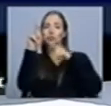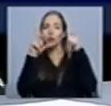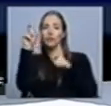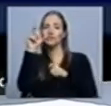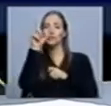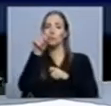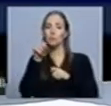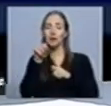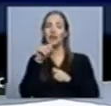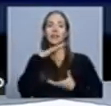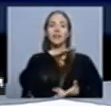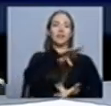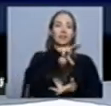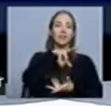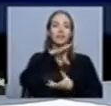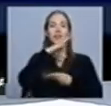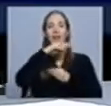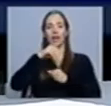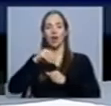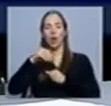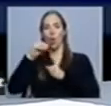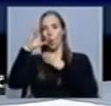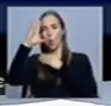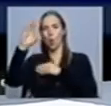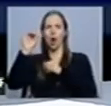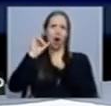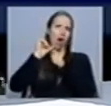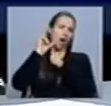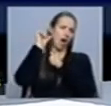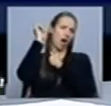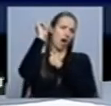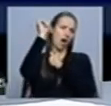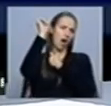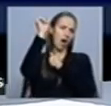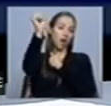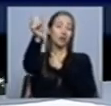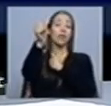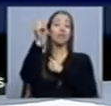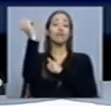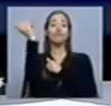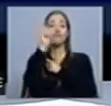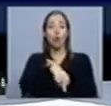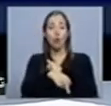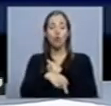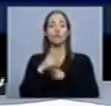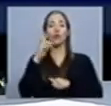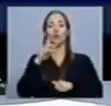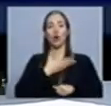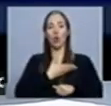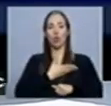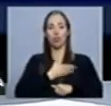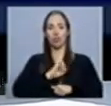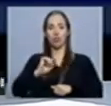sistema da Terra e da Lua, esta distância colossal. E quando isso acontecer, marcará um novo recorde do Guinness, como a fotografia